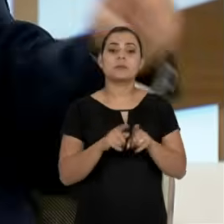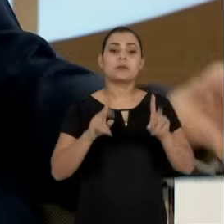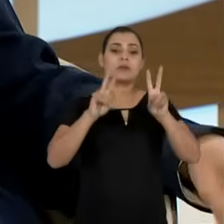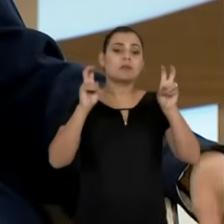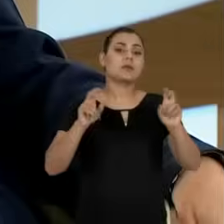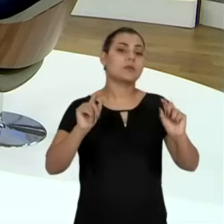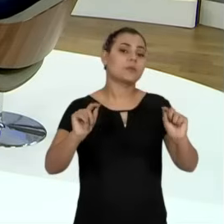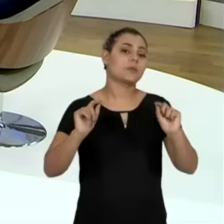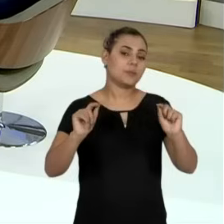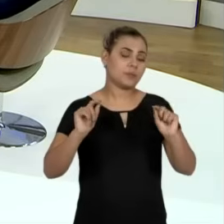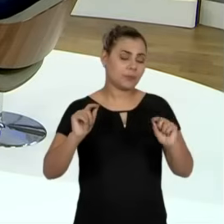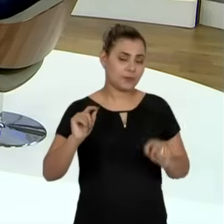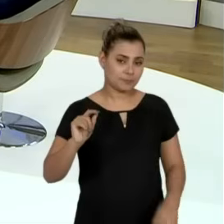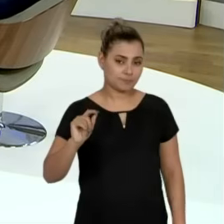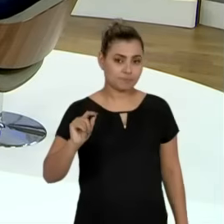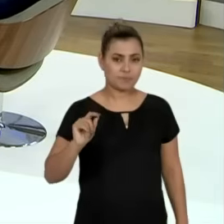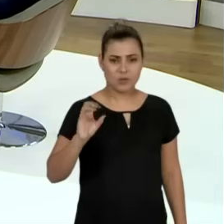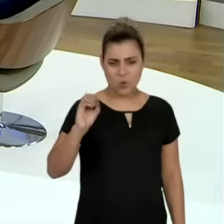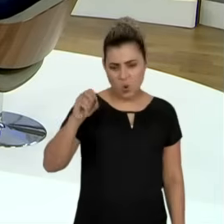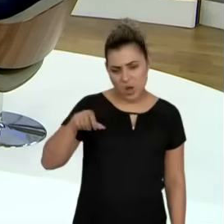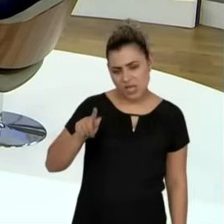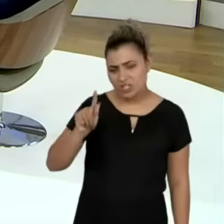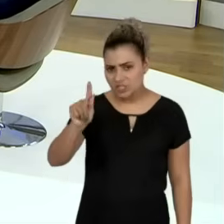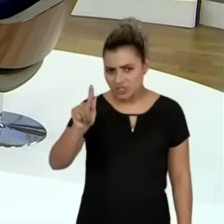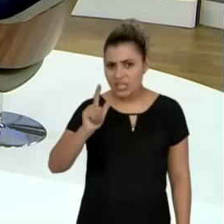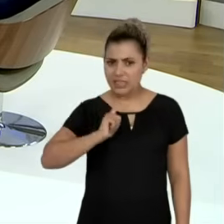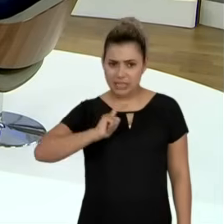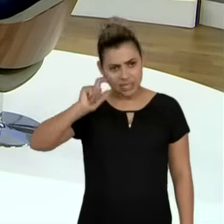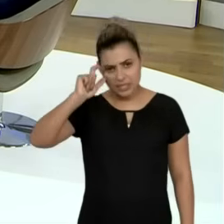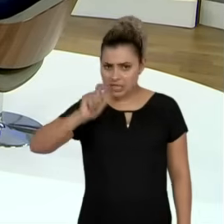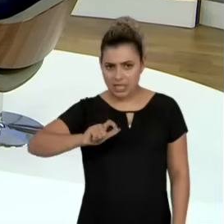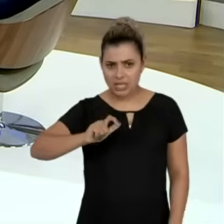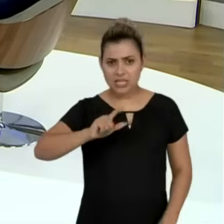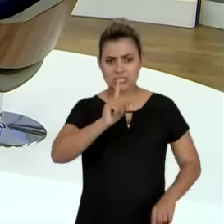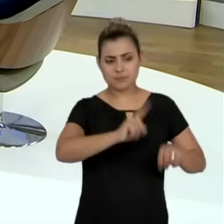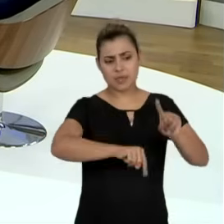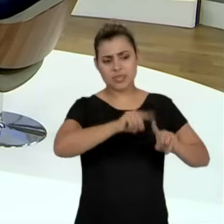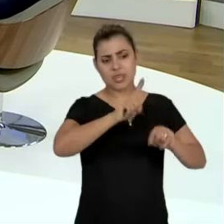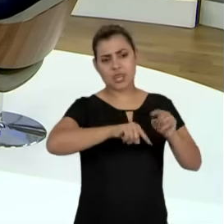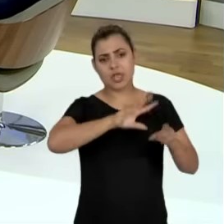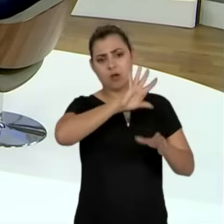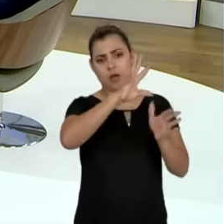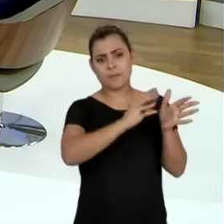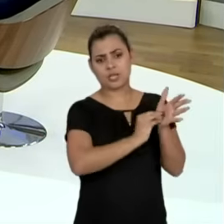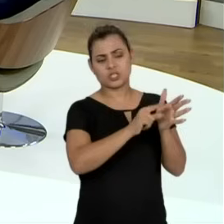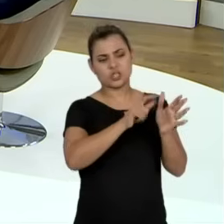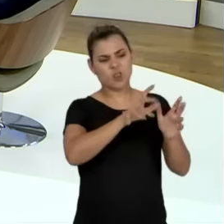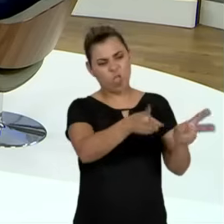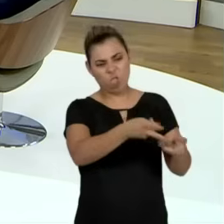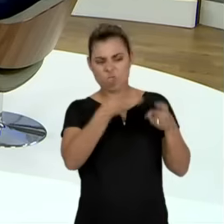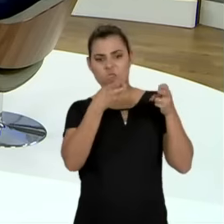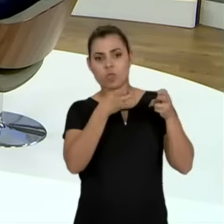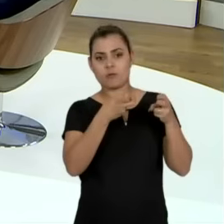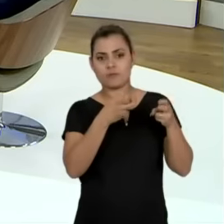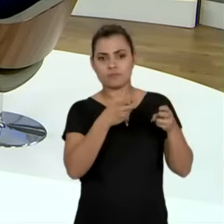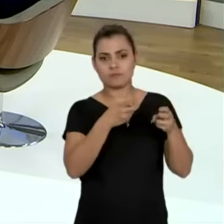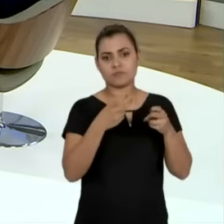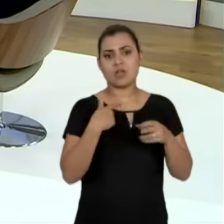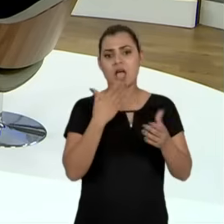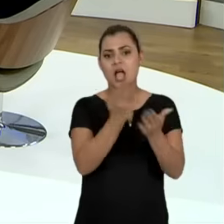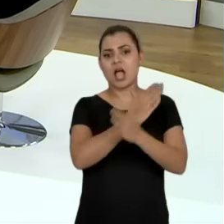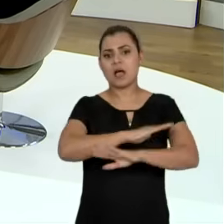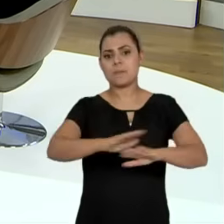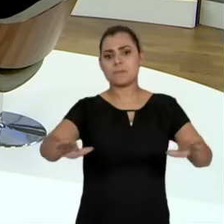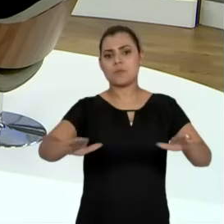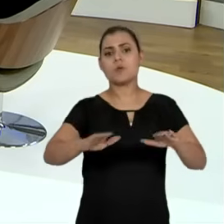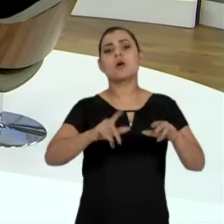né? As ONGs têm interesse nas riquezas da Amazônia. Vamos tirá-las de lá e